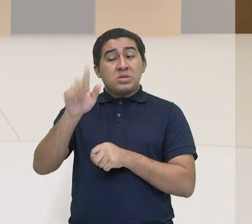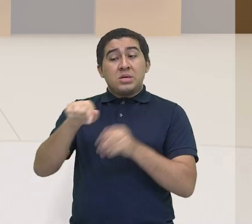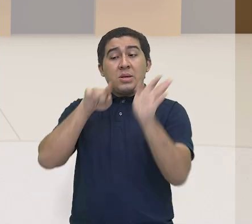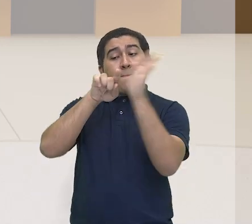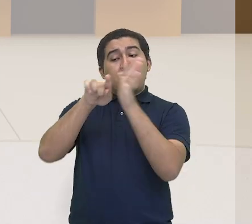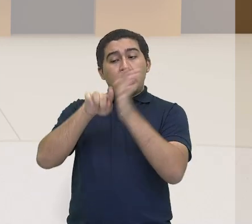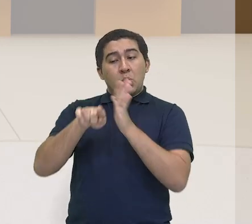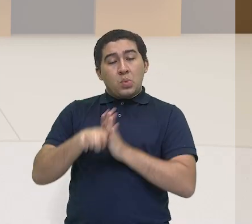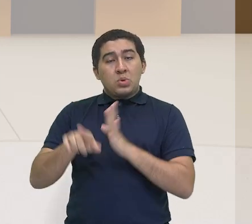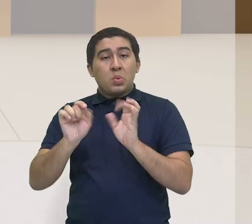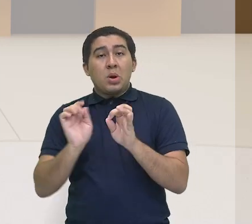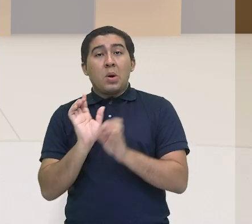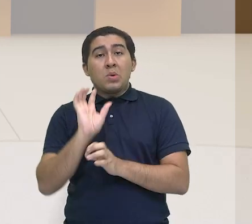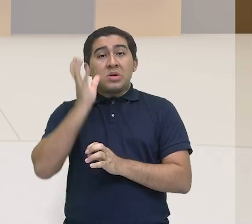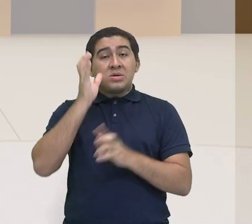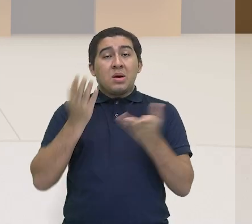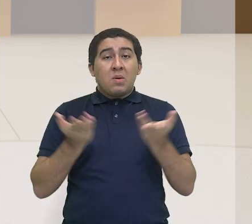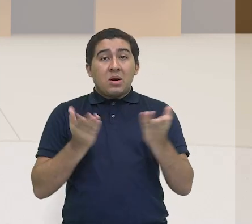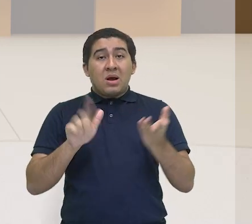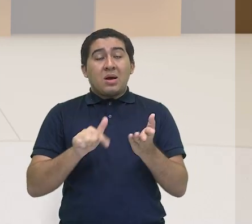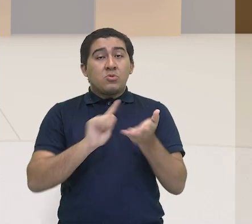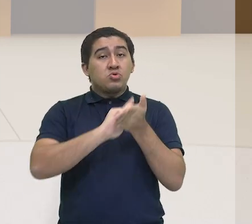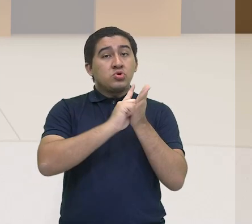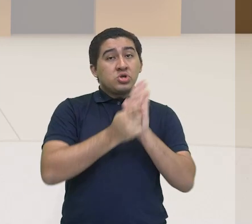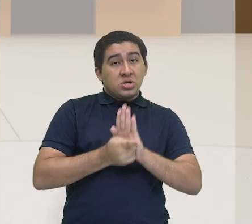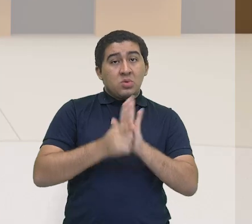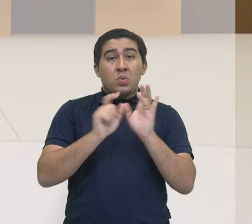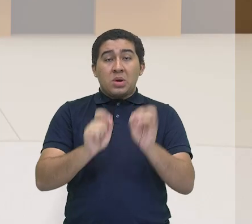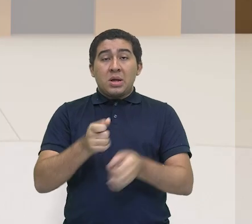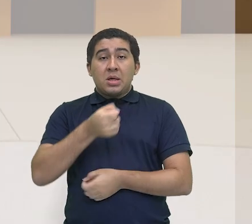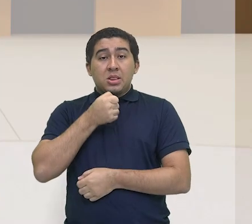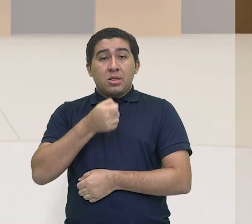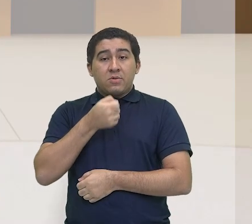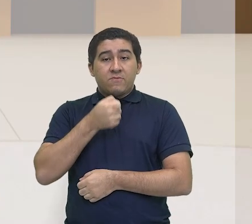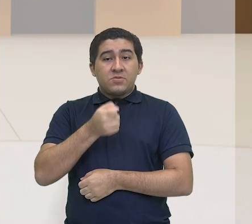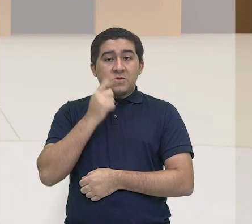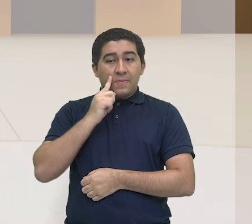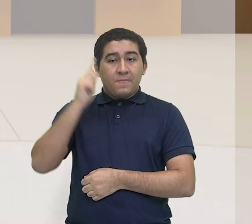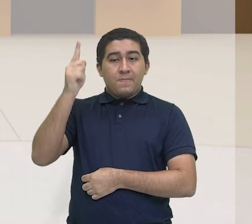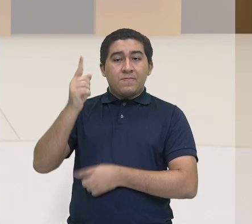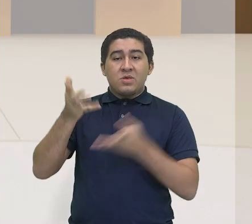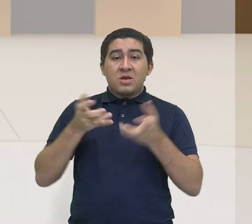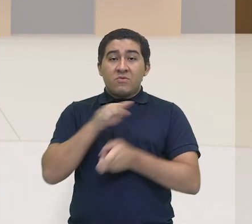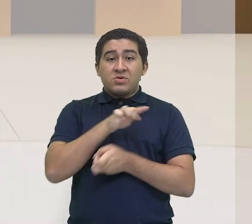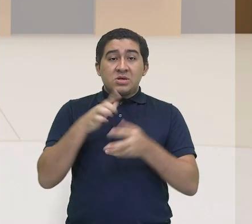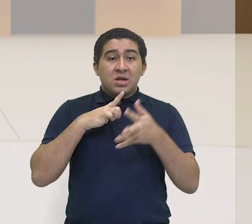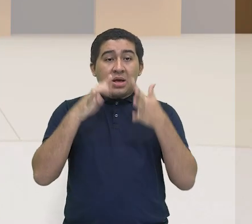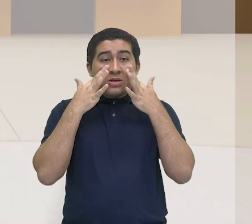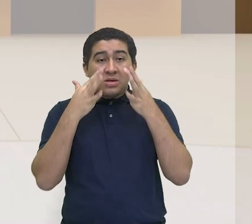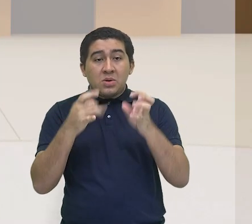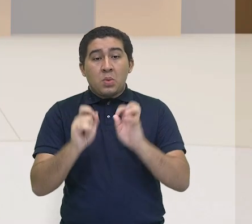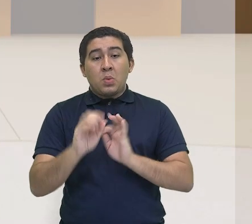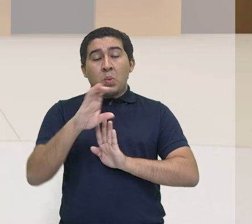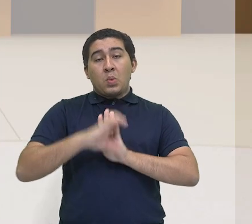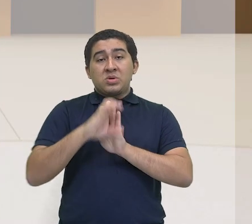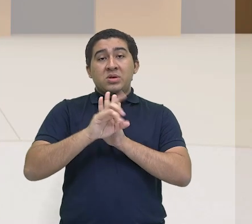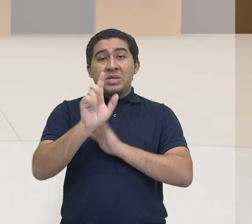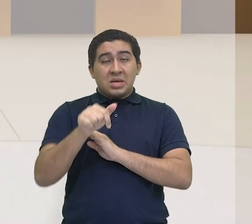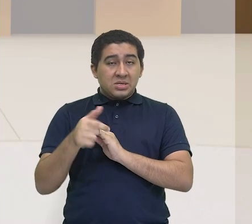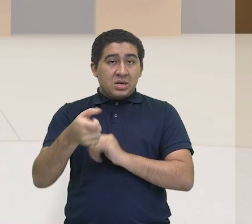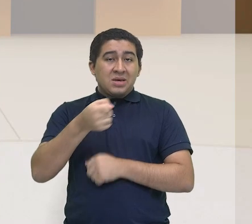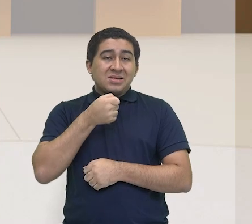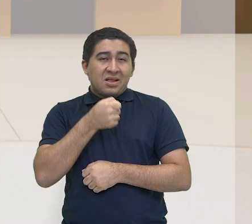vão abrir para um gênero que se chama entrevista. E eu quero que vocês acompanhem com a gente o conceito de